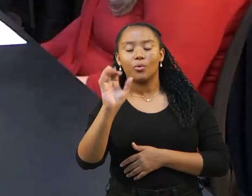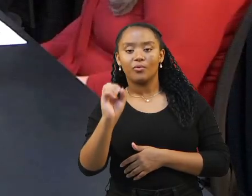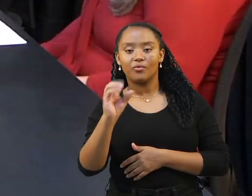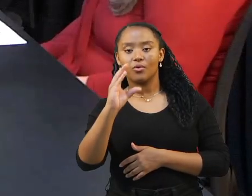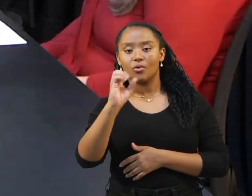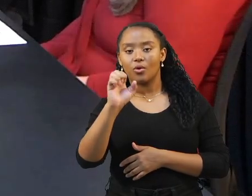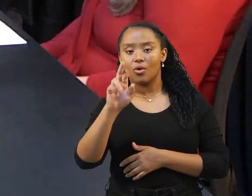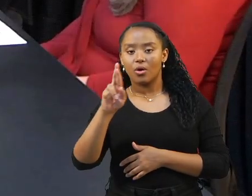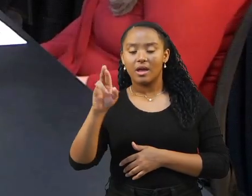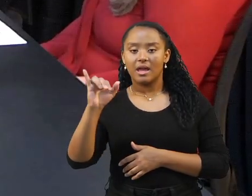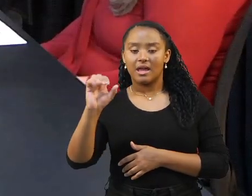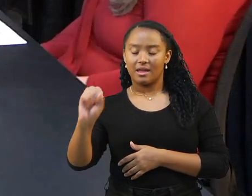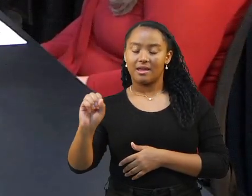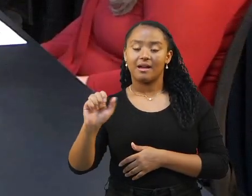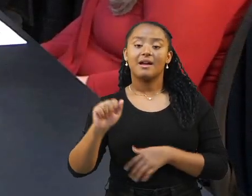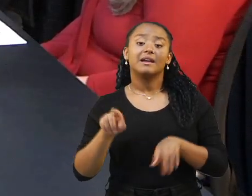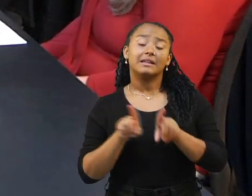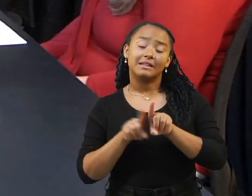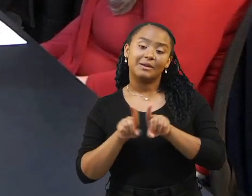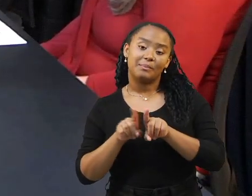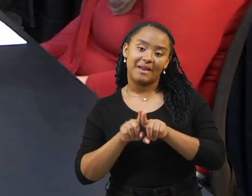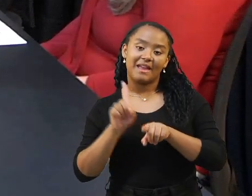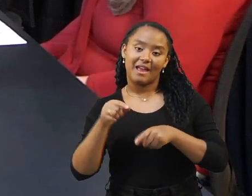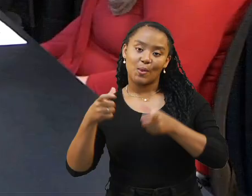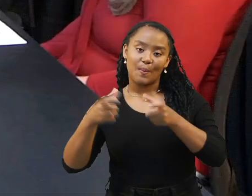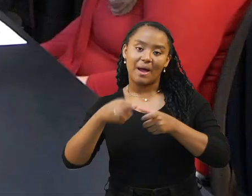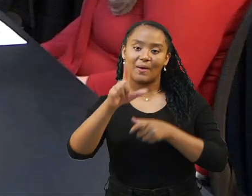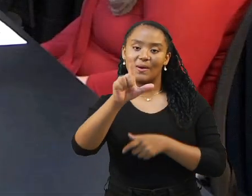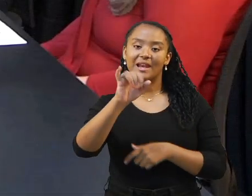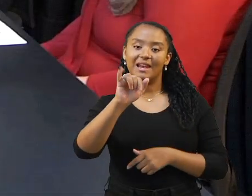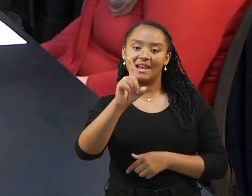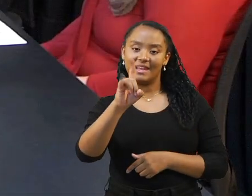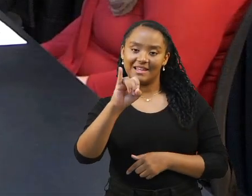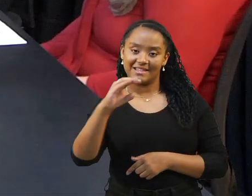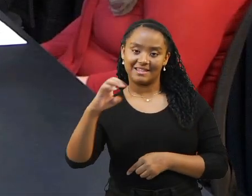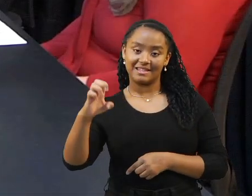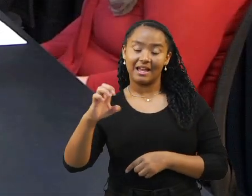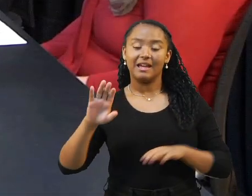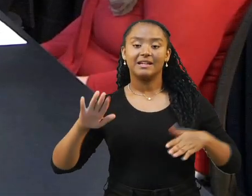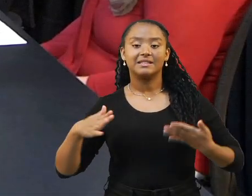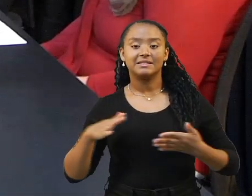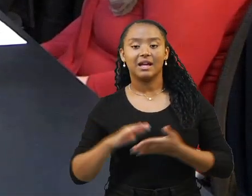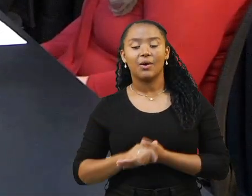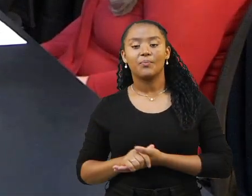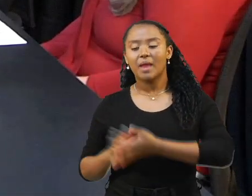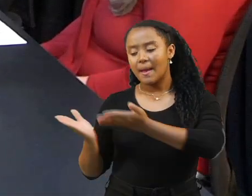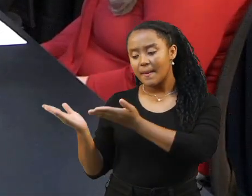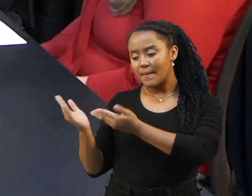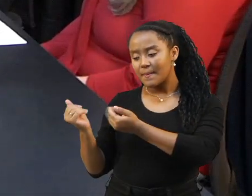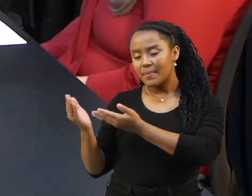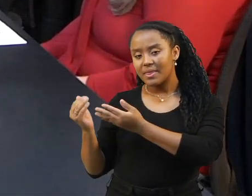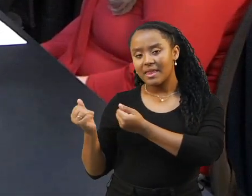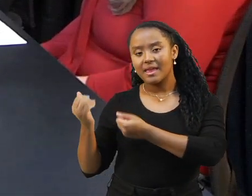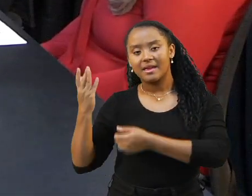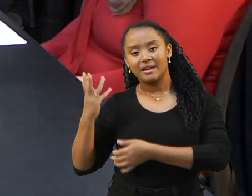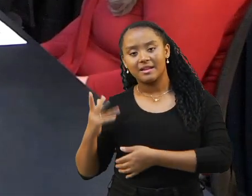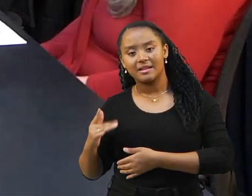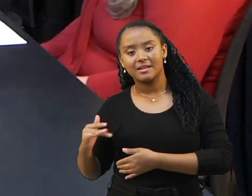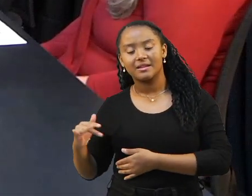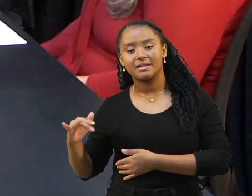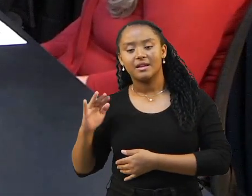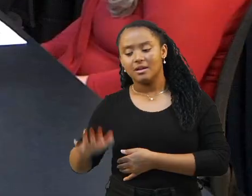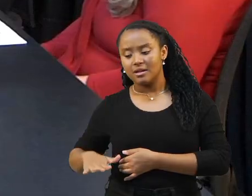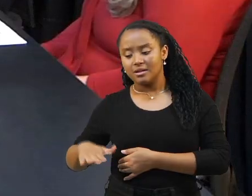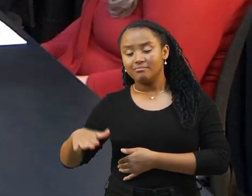a minha infância maior e a minha adolescência e juventude toda foi no bairro Lídice.